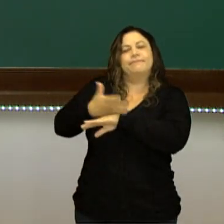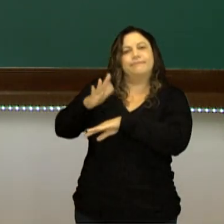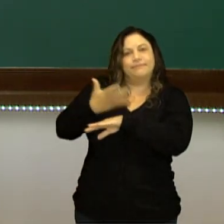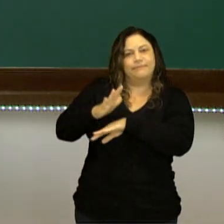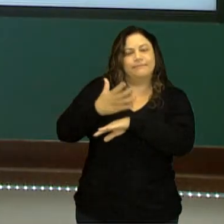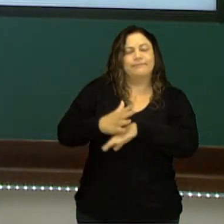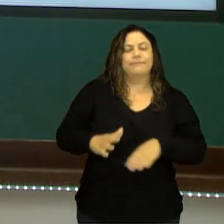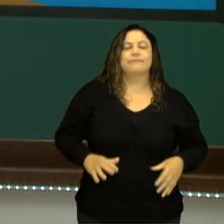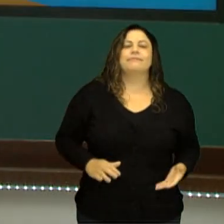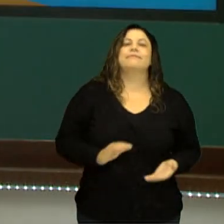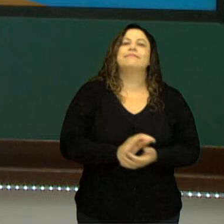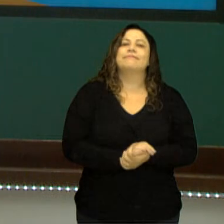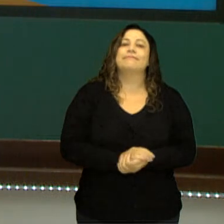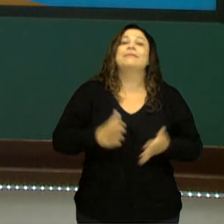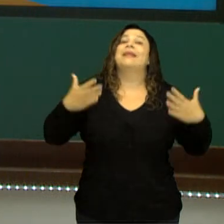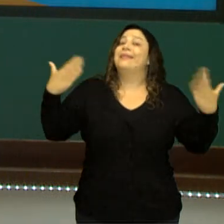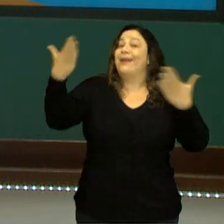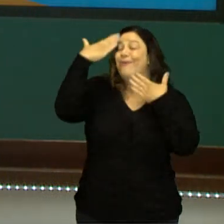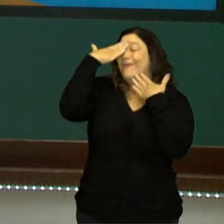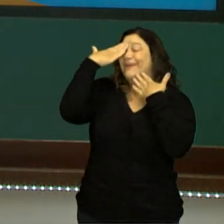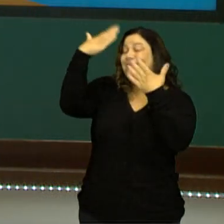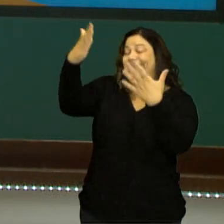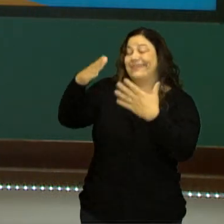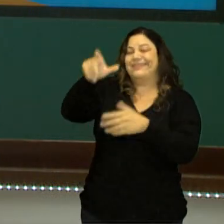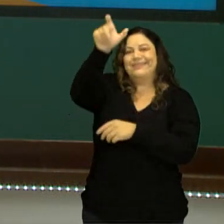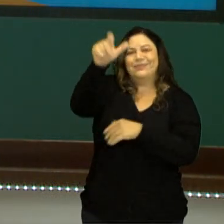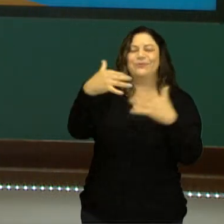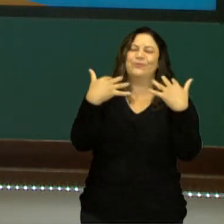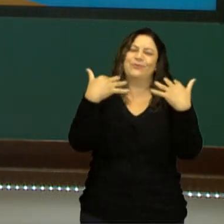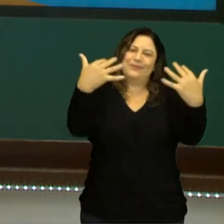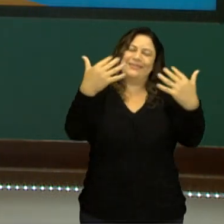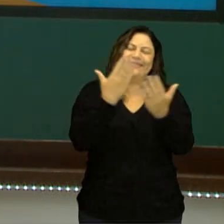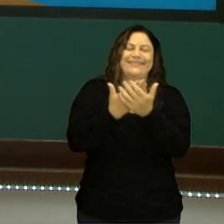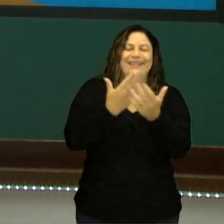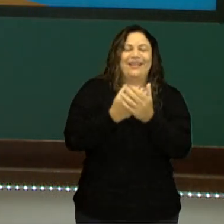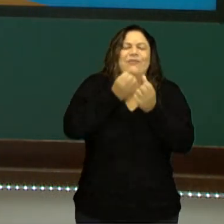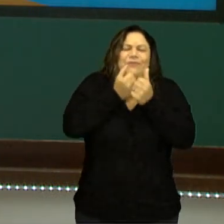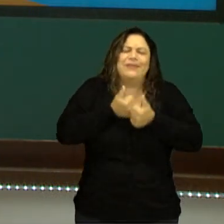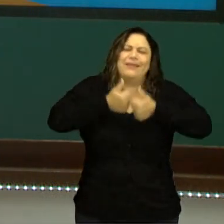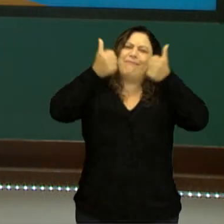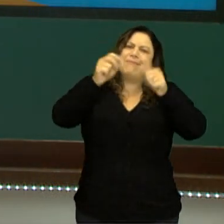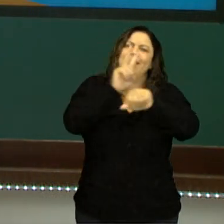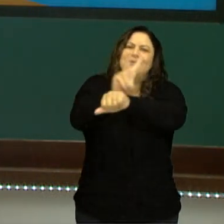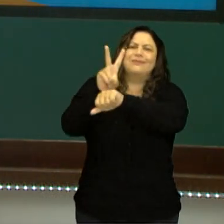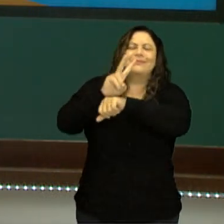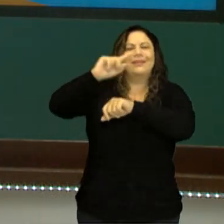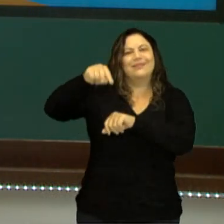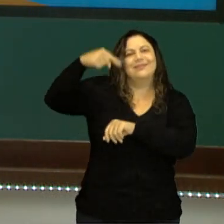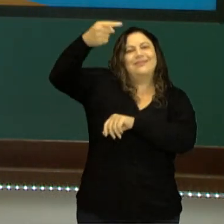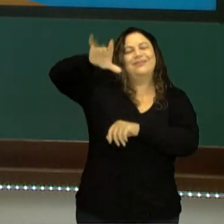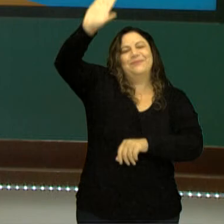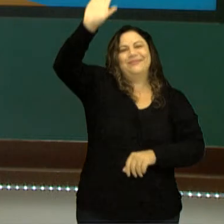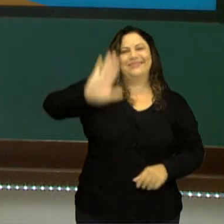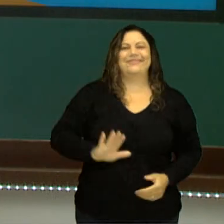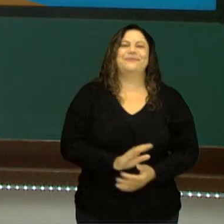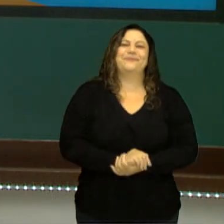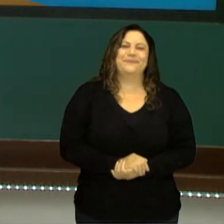matéria desse jeito. Galera, agradeço a presença de vocês na aula, fiquem bem, se cuidem, até a próxima. Tchau, tchau.